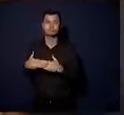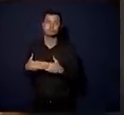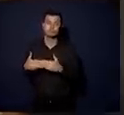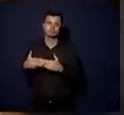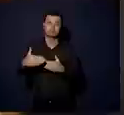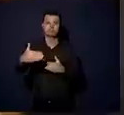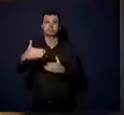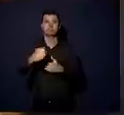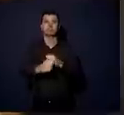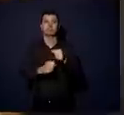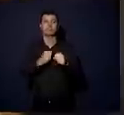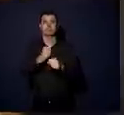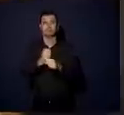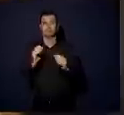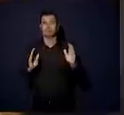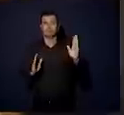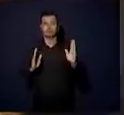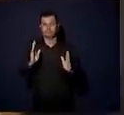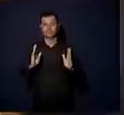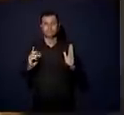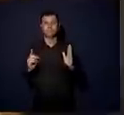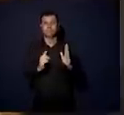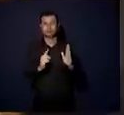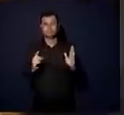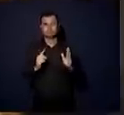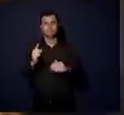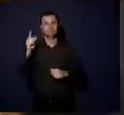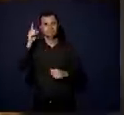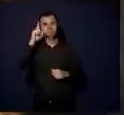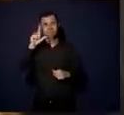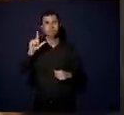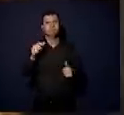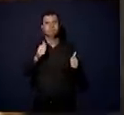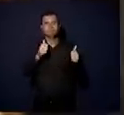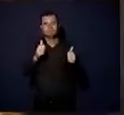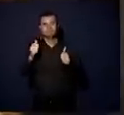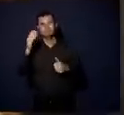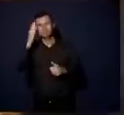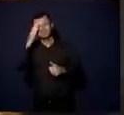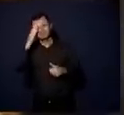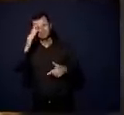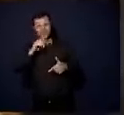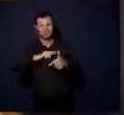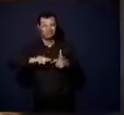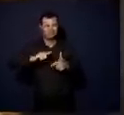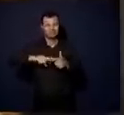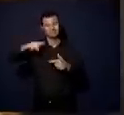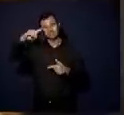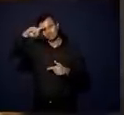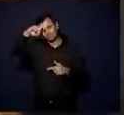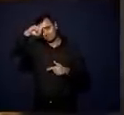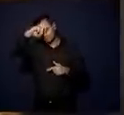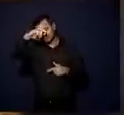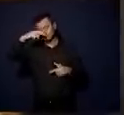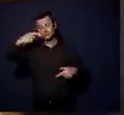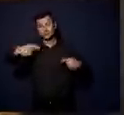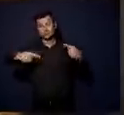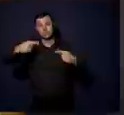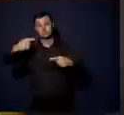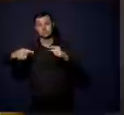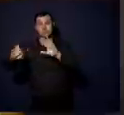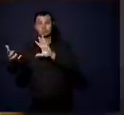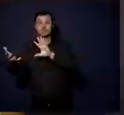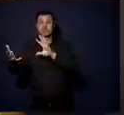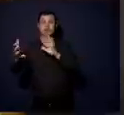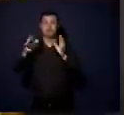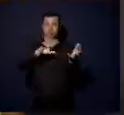realmente esse ano seja um grande ano aí de Apesar de todas as dificuldades que sempre traz a discussão de reformas sejam um